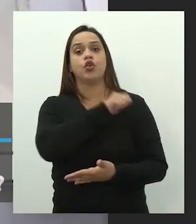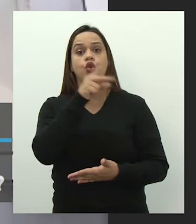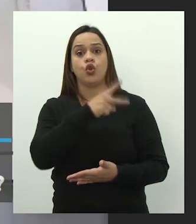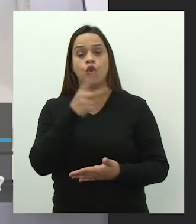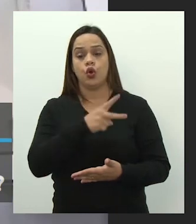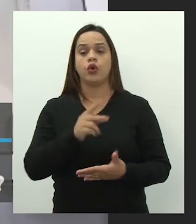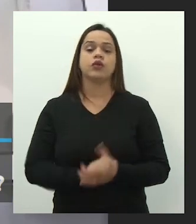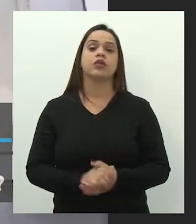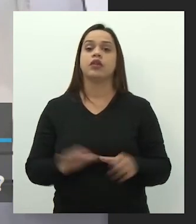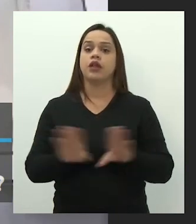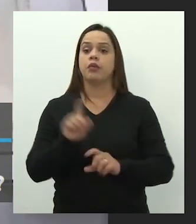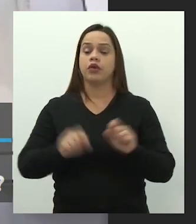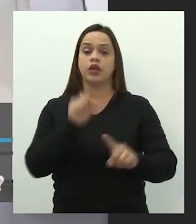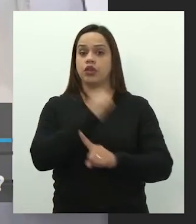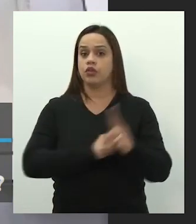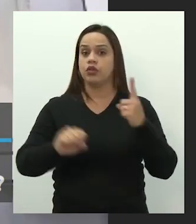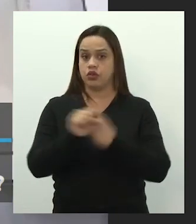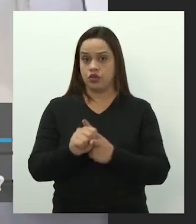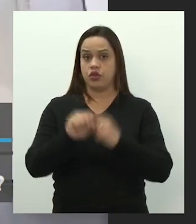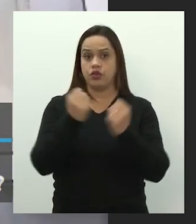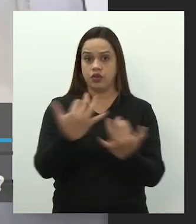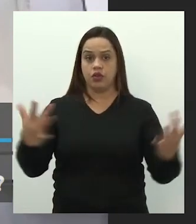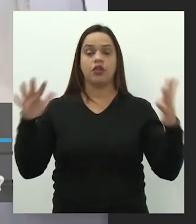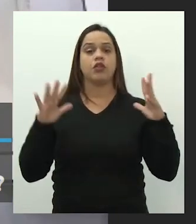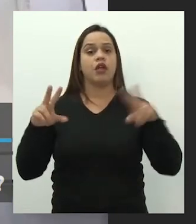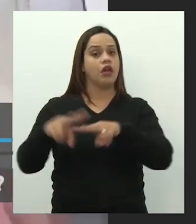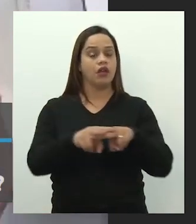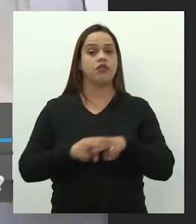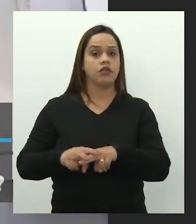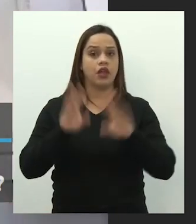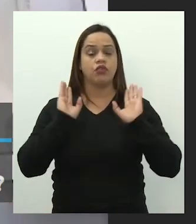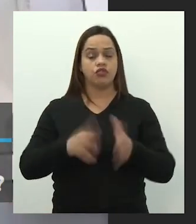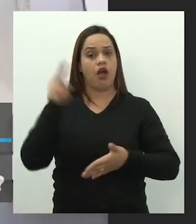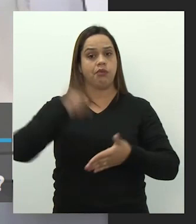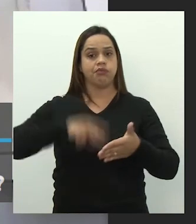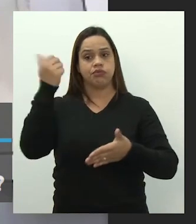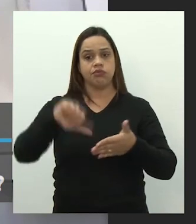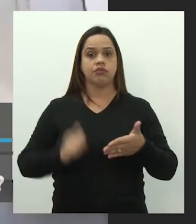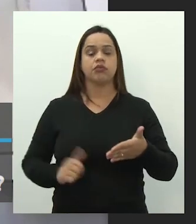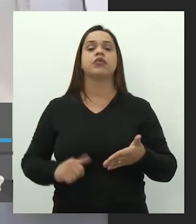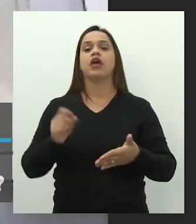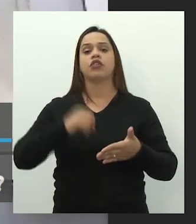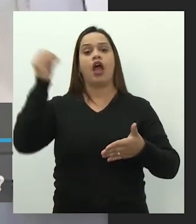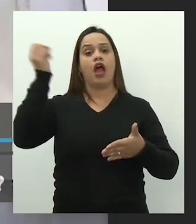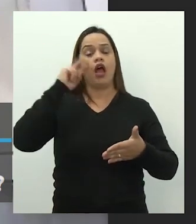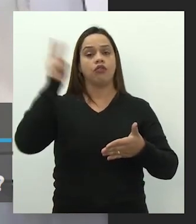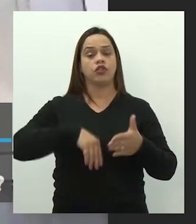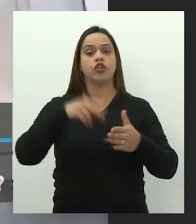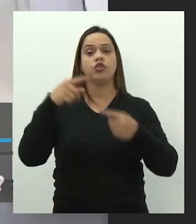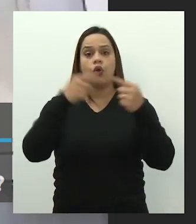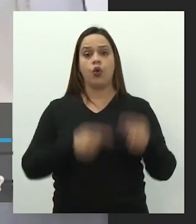também o Sociedade e Natureza revisado já à luz do Currículo Paulista. Tá bom,